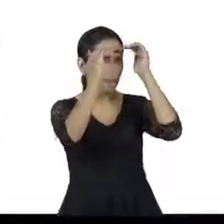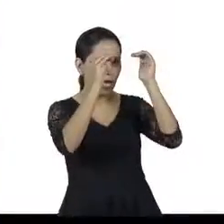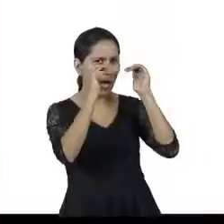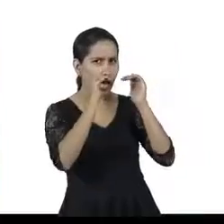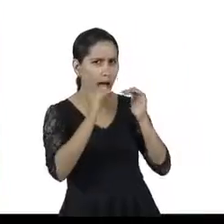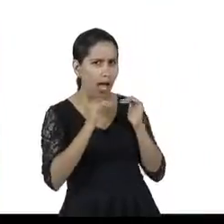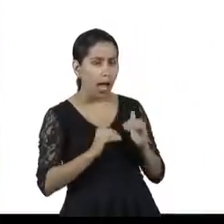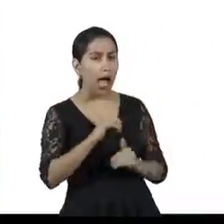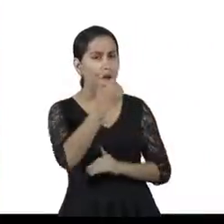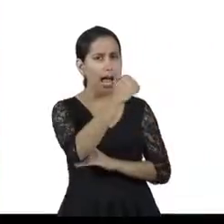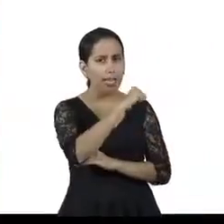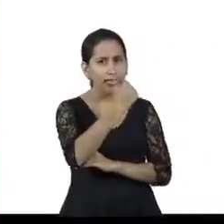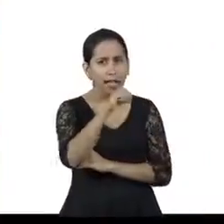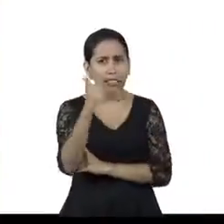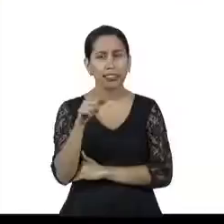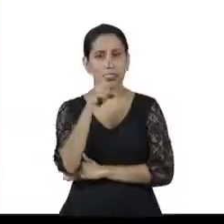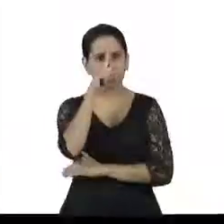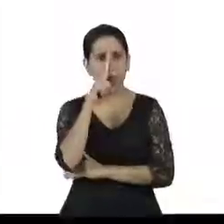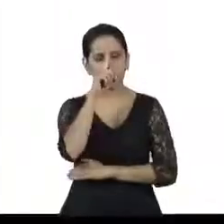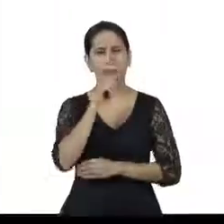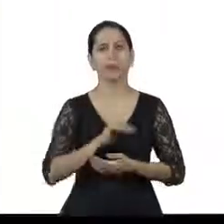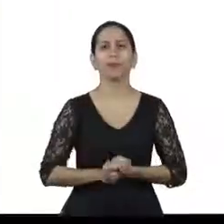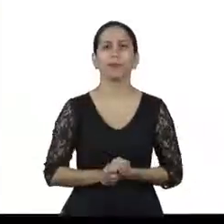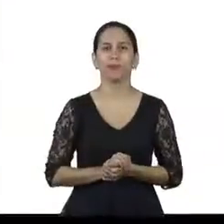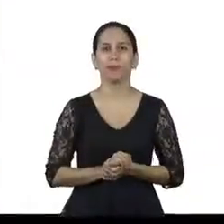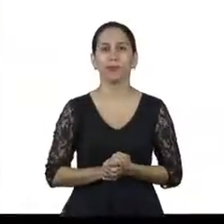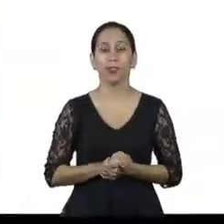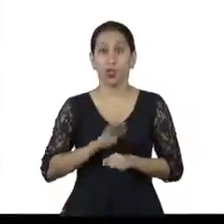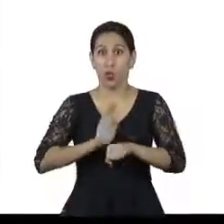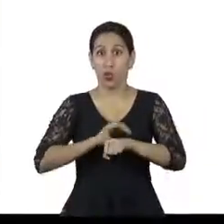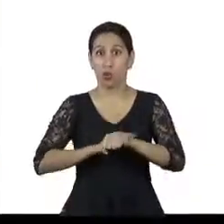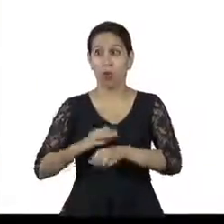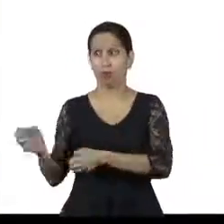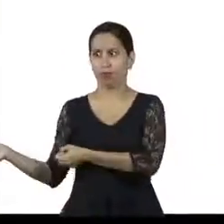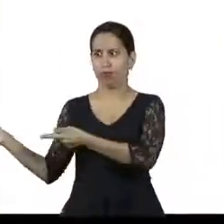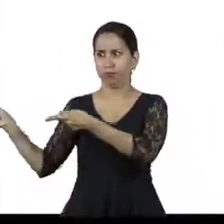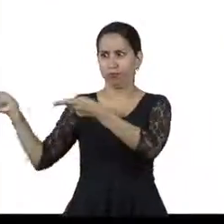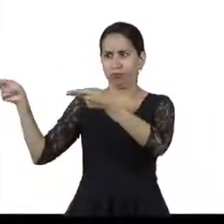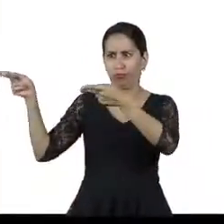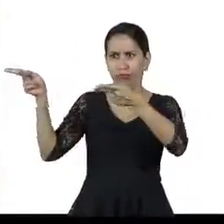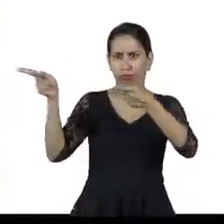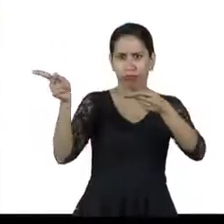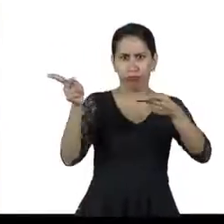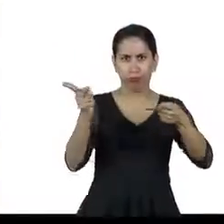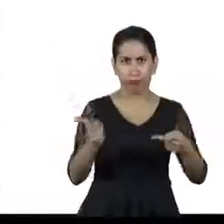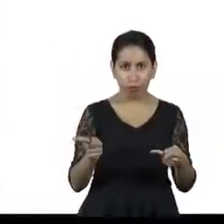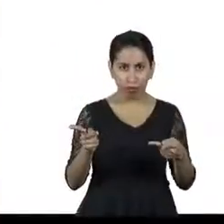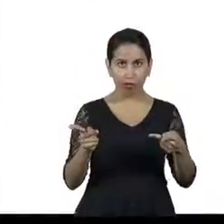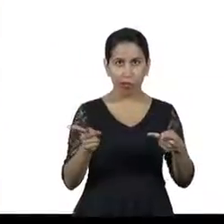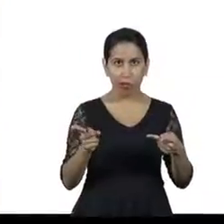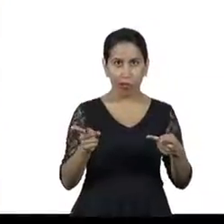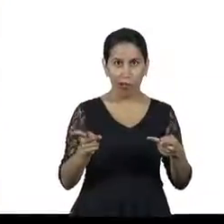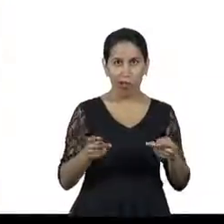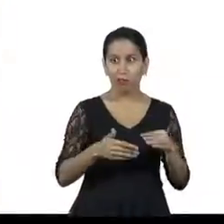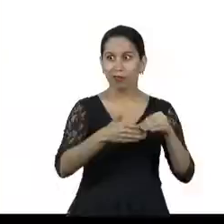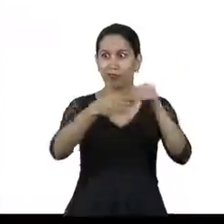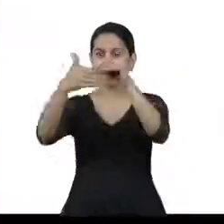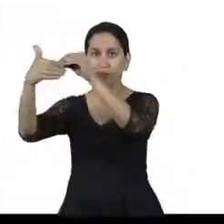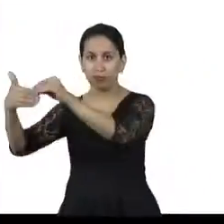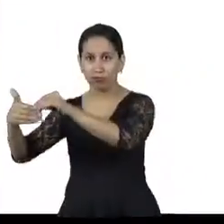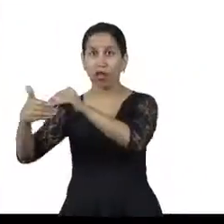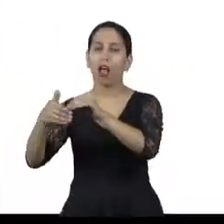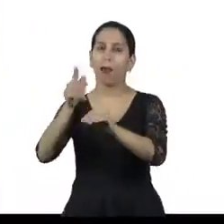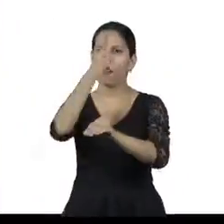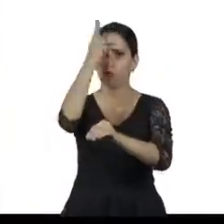riscos. Na recepção e na descarga, as plataformas devem ser niveladas e as caixas deslocadas com cuidado para